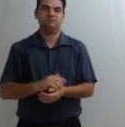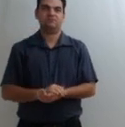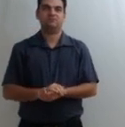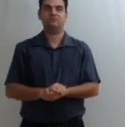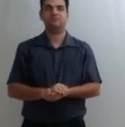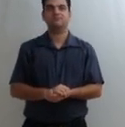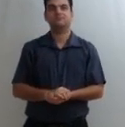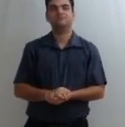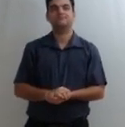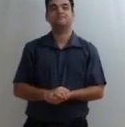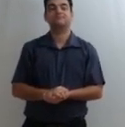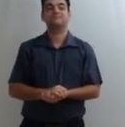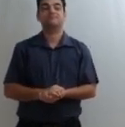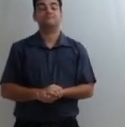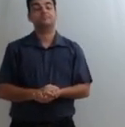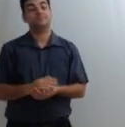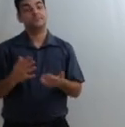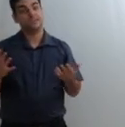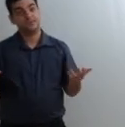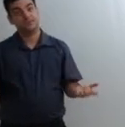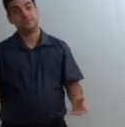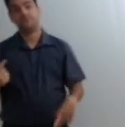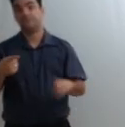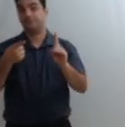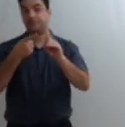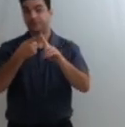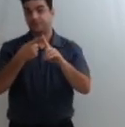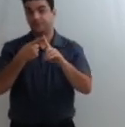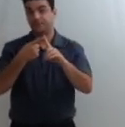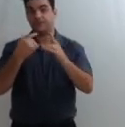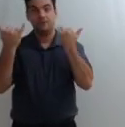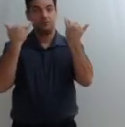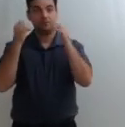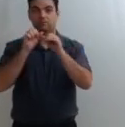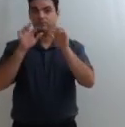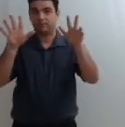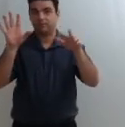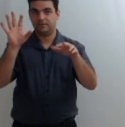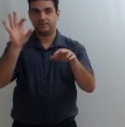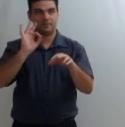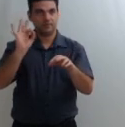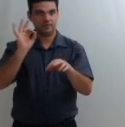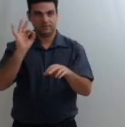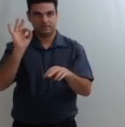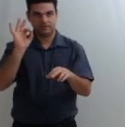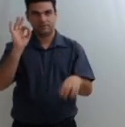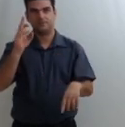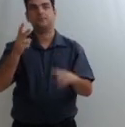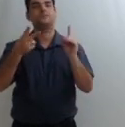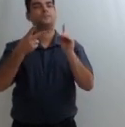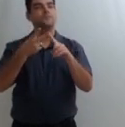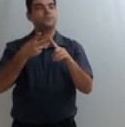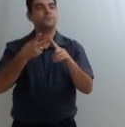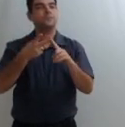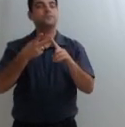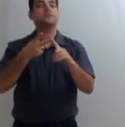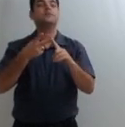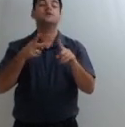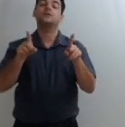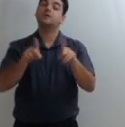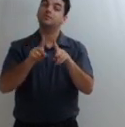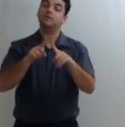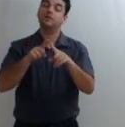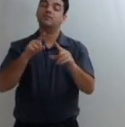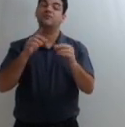Além, então, são duas questões, não são dados, não são transmissão, seriam dados estáticos, e a não aplicação dessa lei na área do